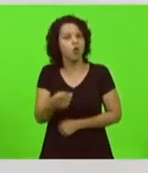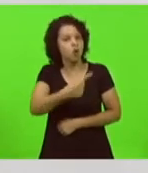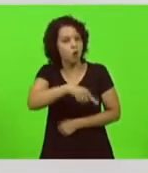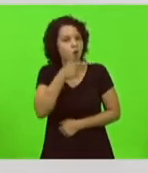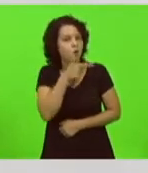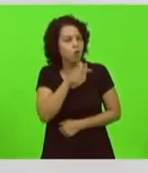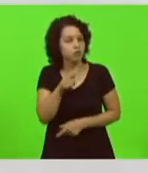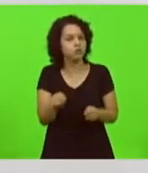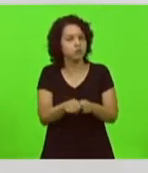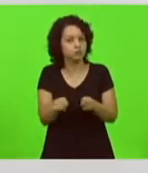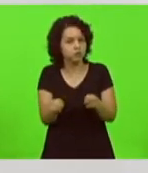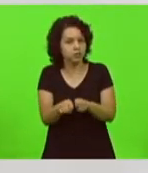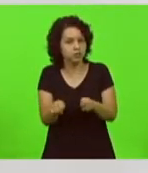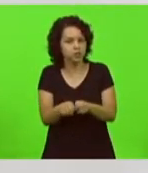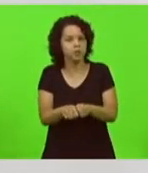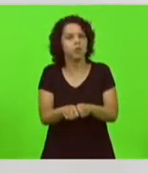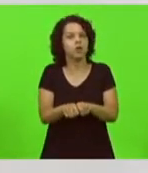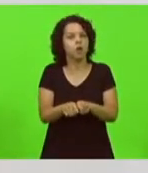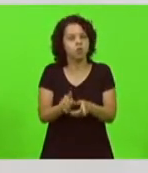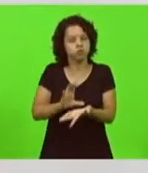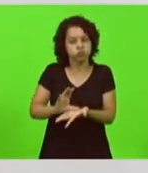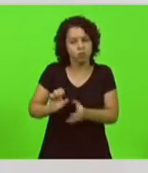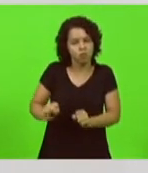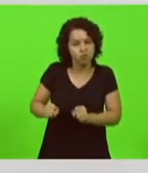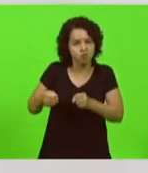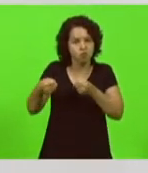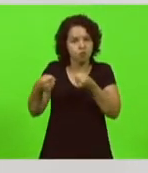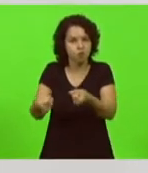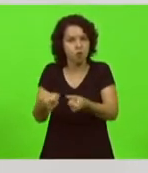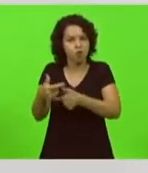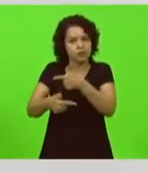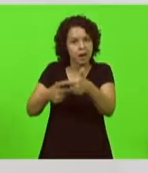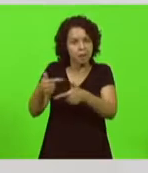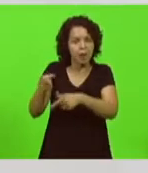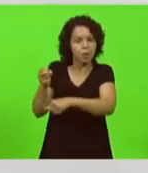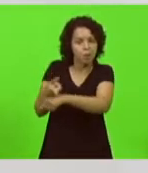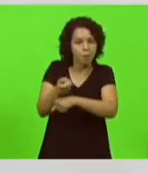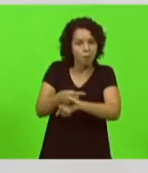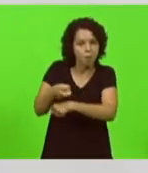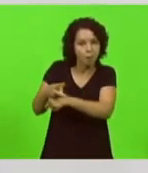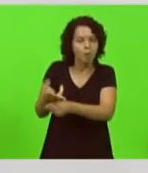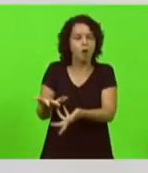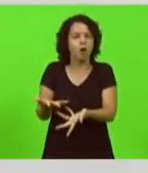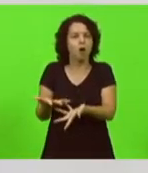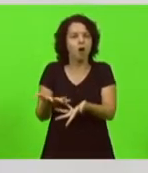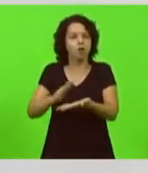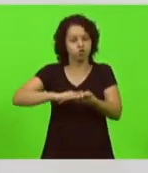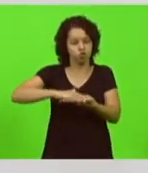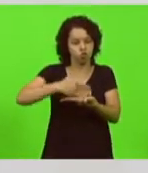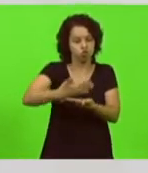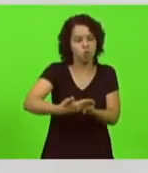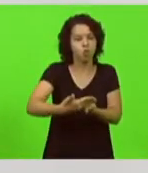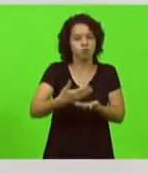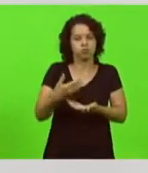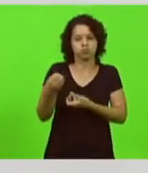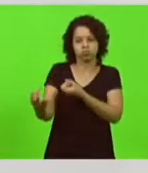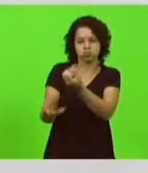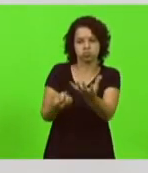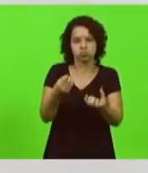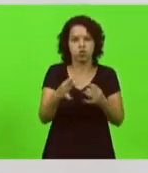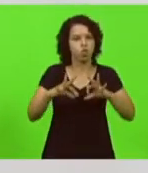oferecer melhores condições de trabalho com a distribuição gratuita de notebooks para todos os professores da rede